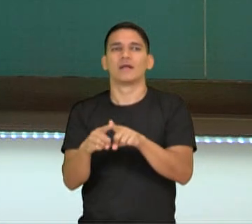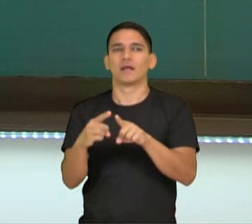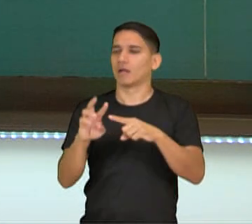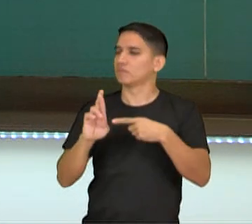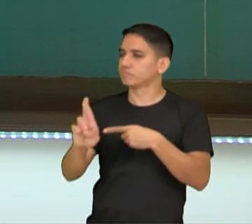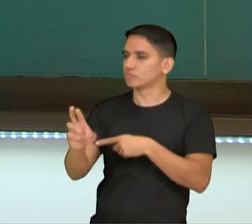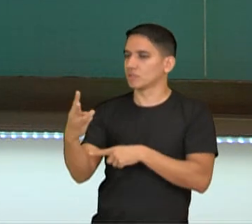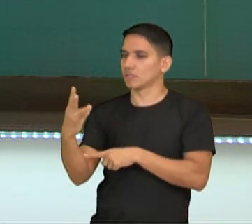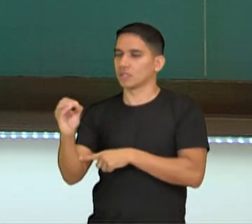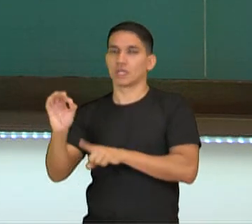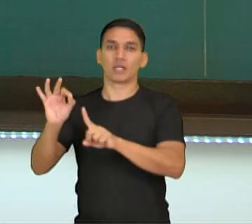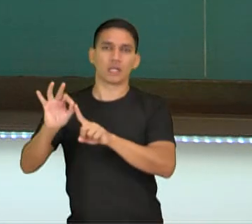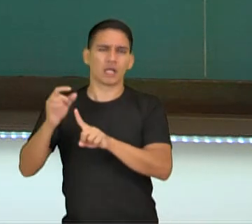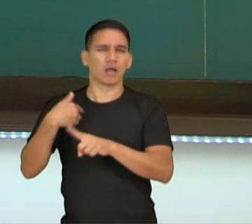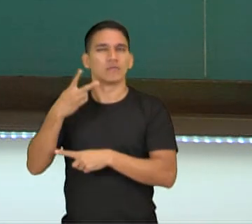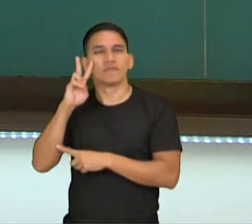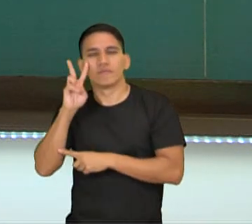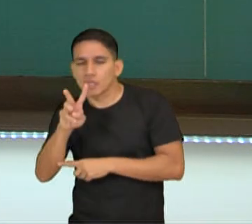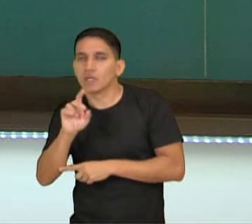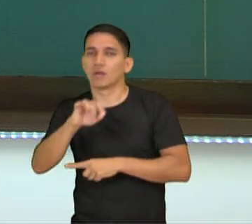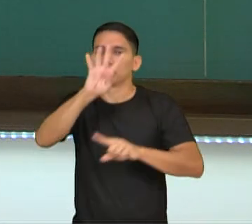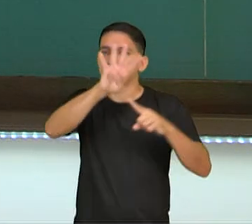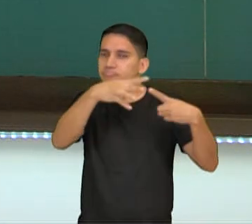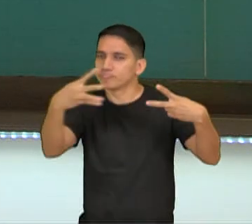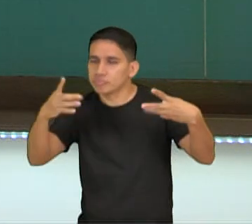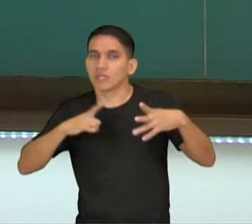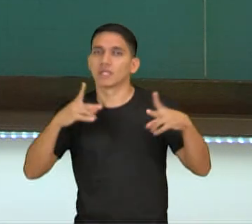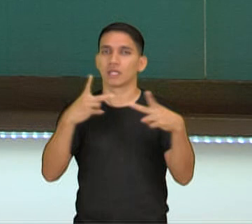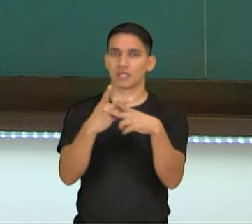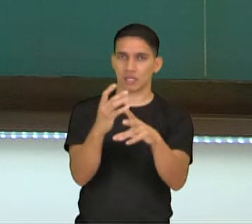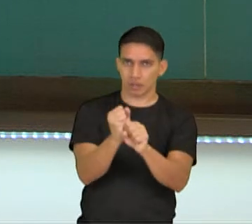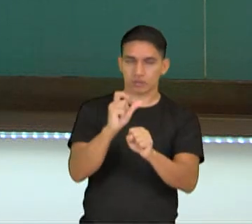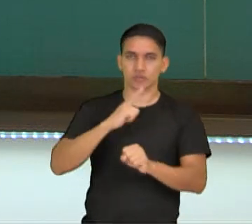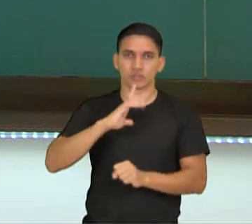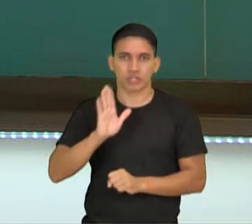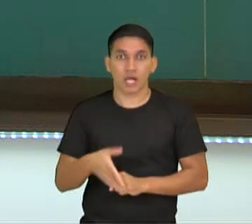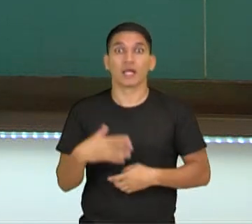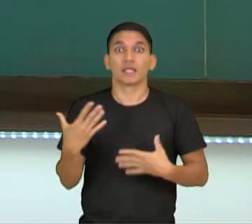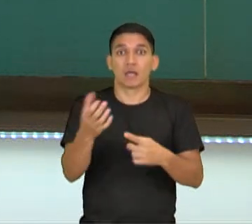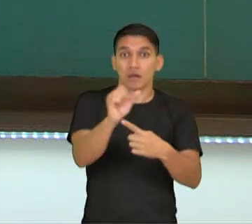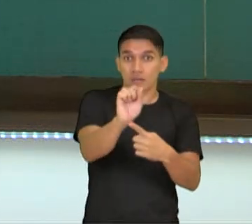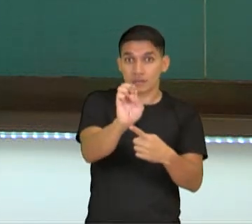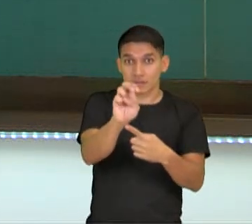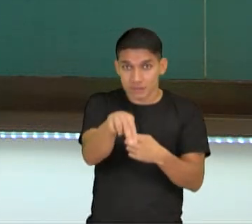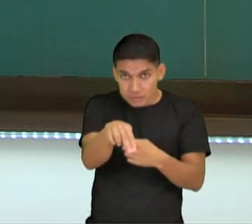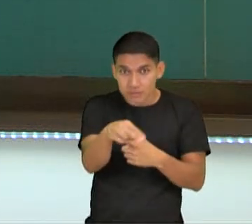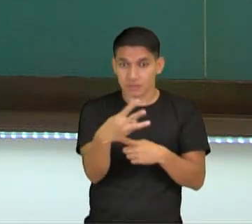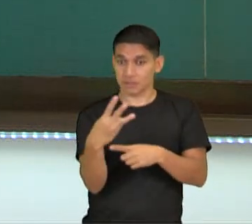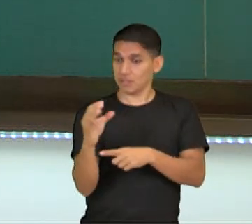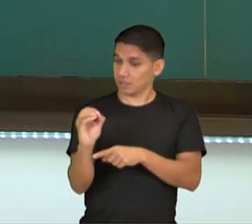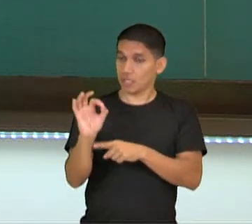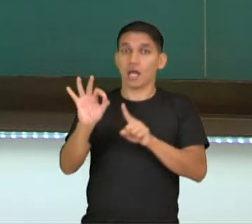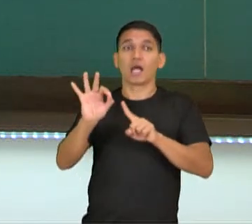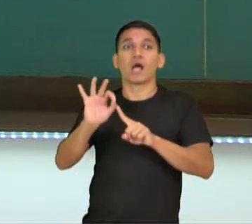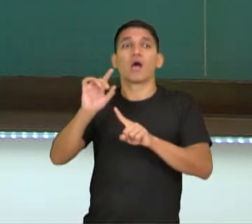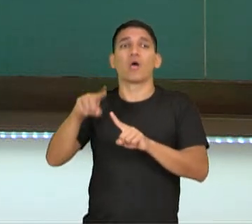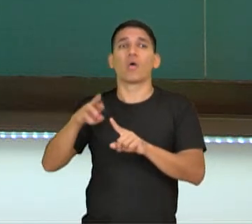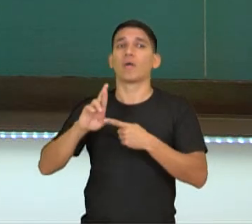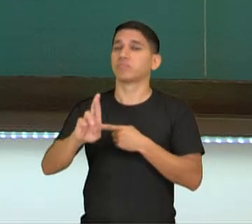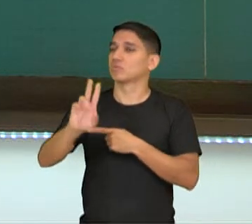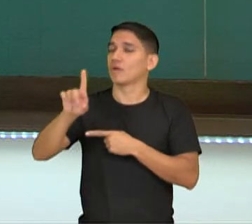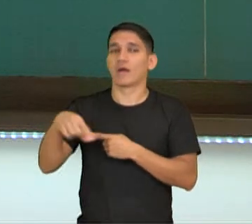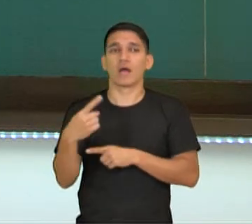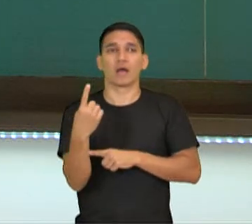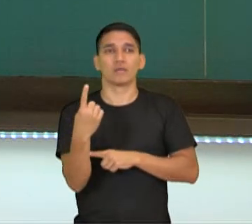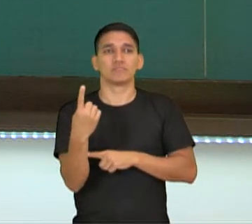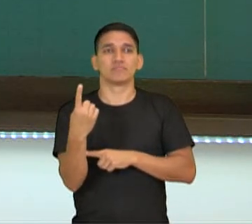poder olhar lá na tabelinha de valores notáveis. Então, seno de 30 graus é 1/2, ou seja, a